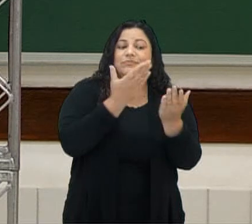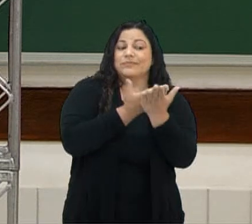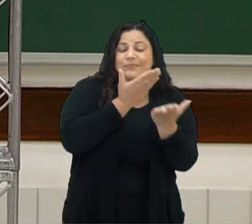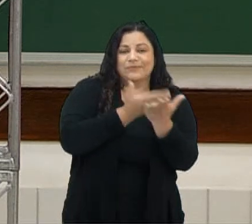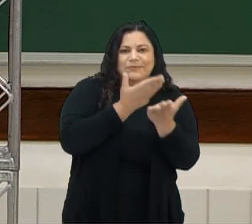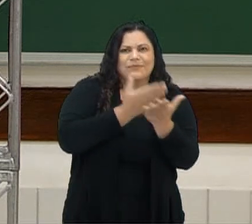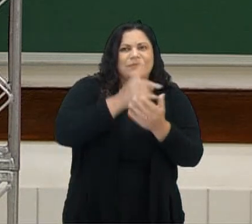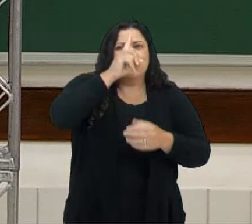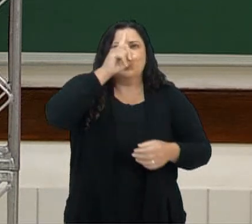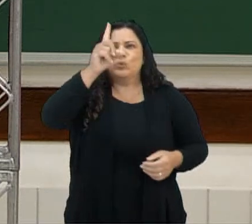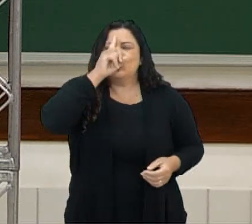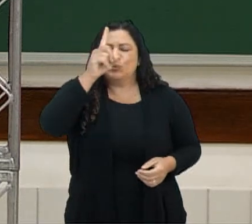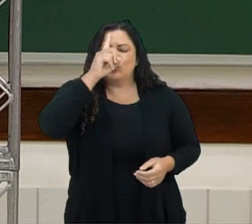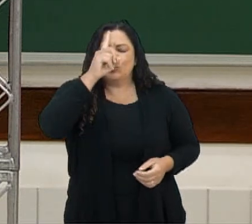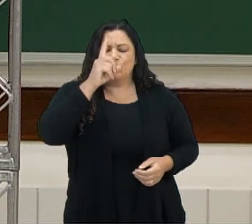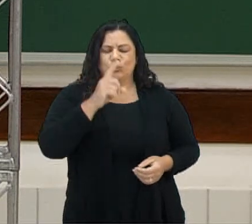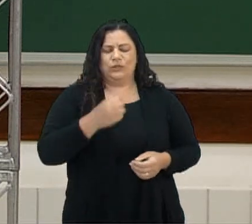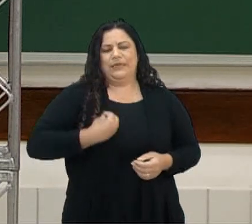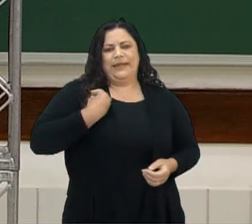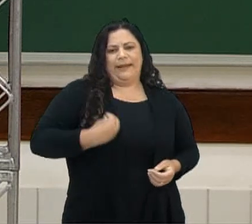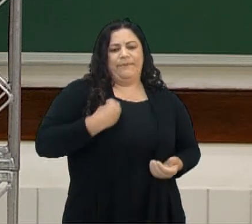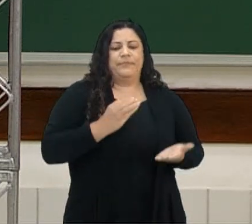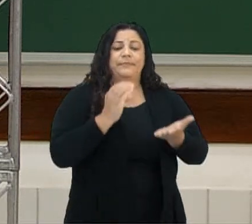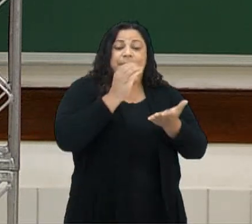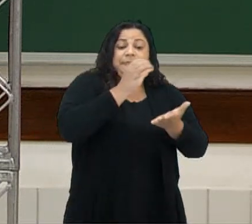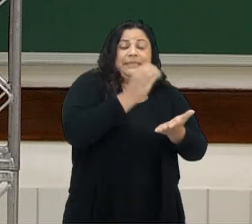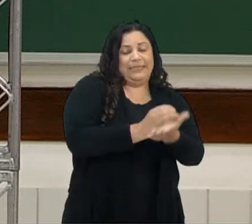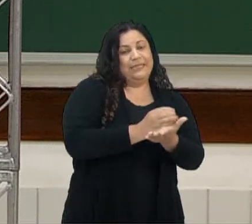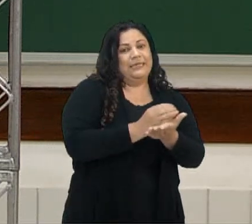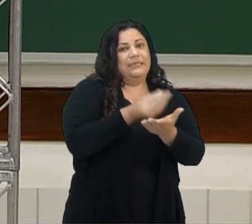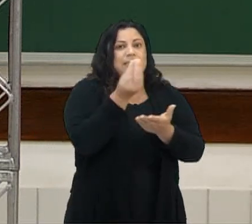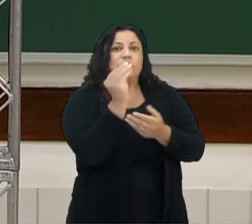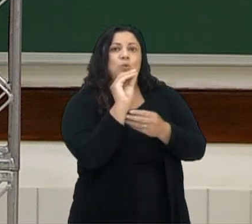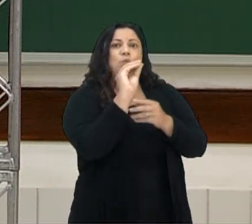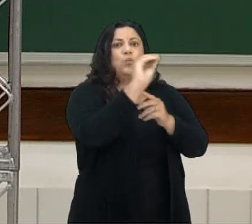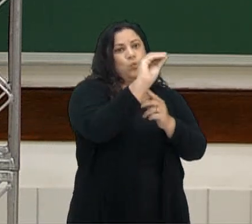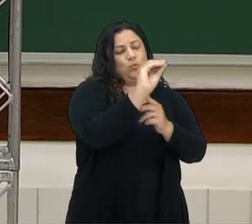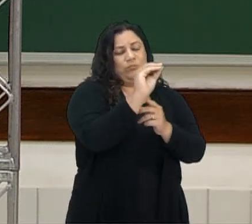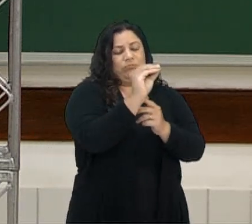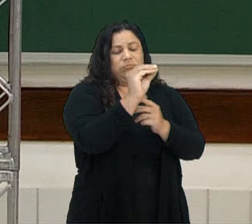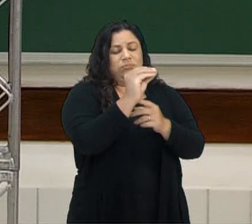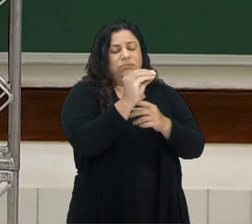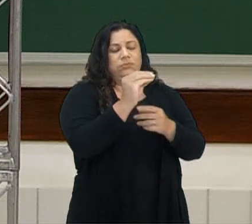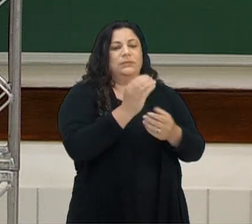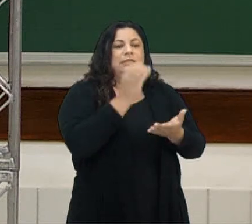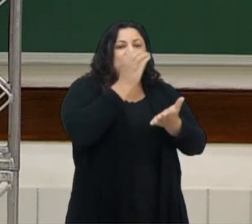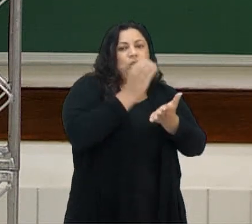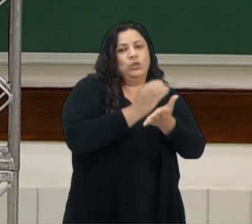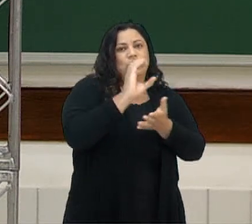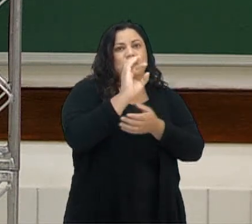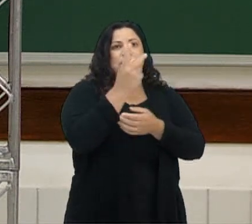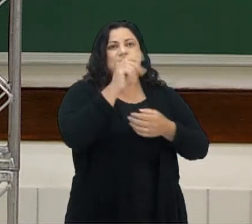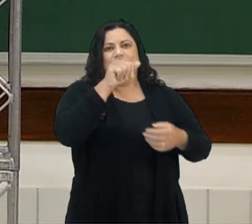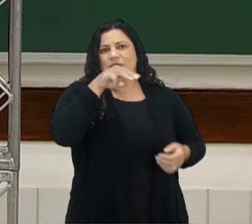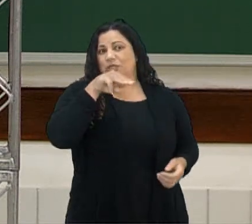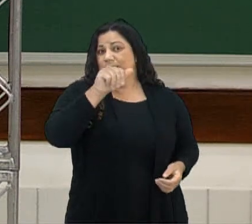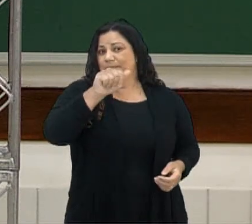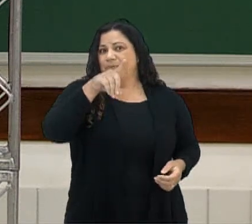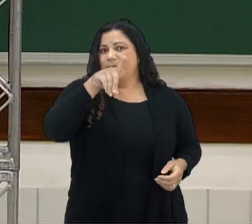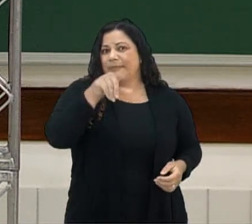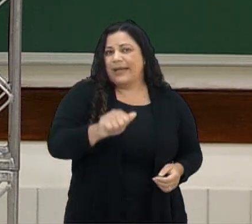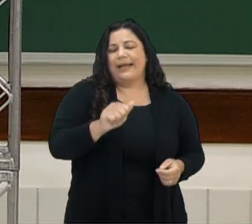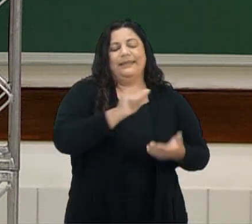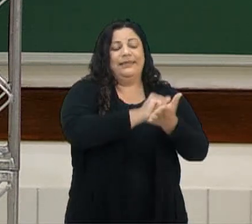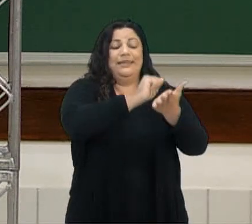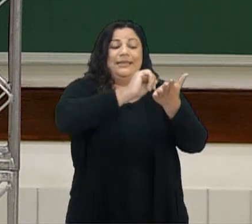dias registrar a sua presença na aula de matemática. Ela é muito importante, pois além da chamada, ainda as atividades que são feitas aqui comigo